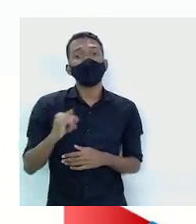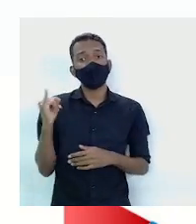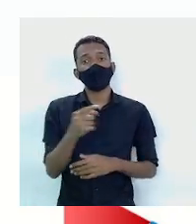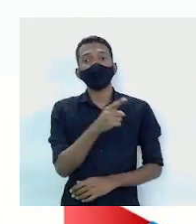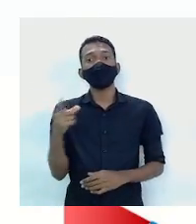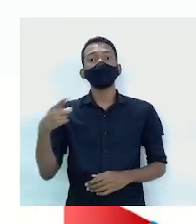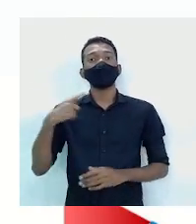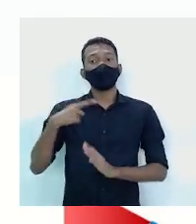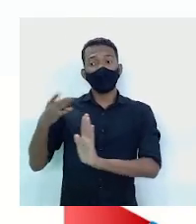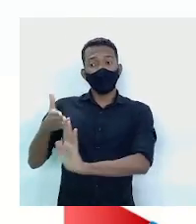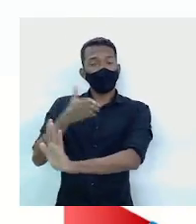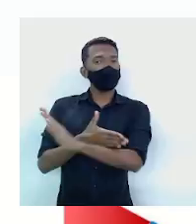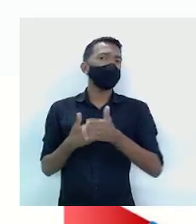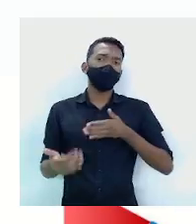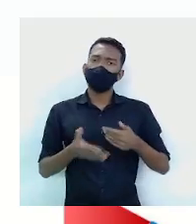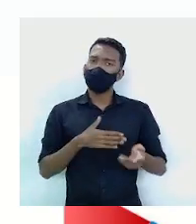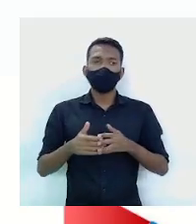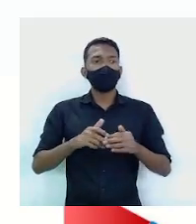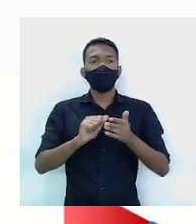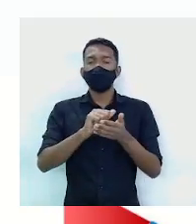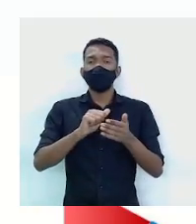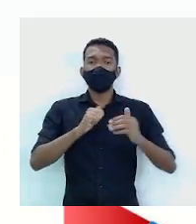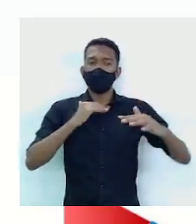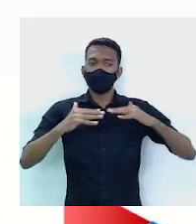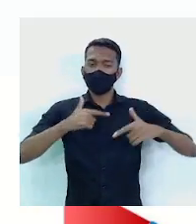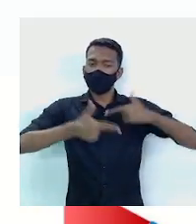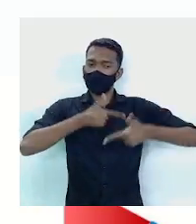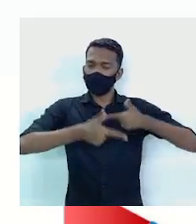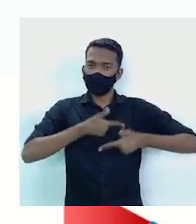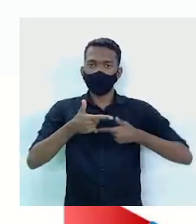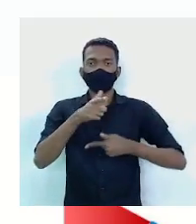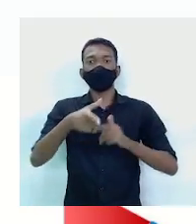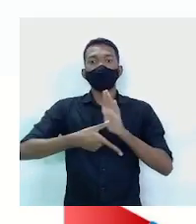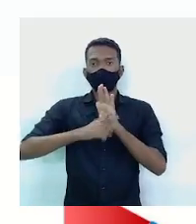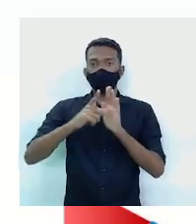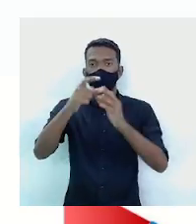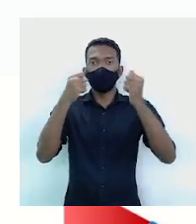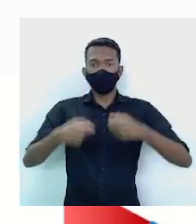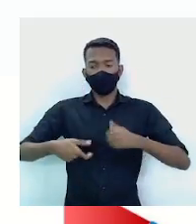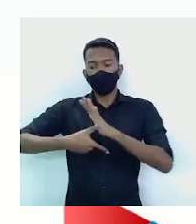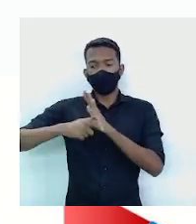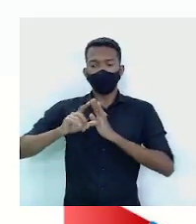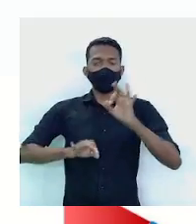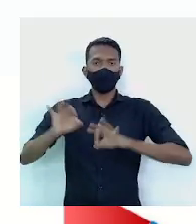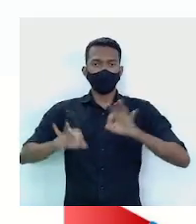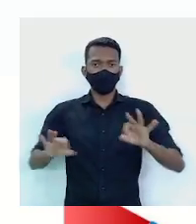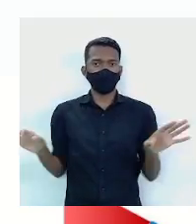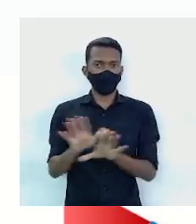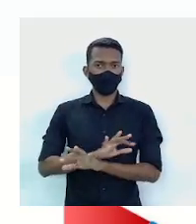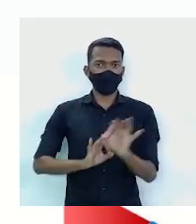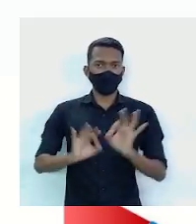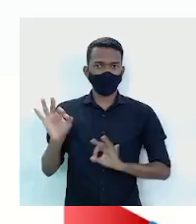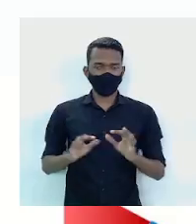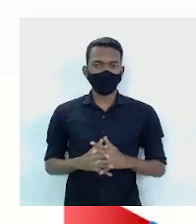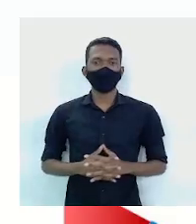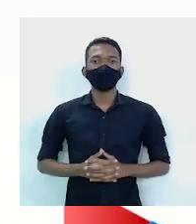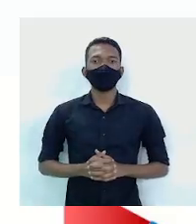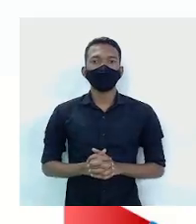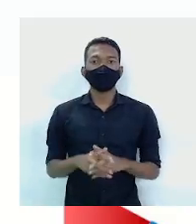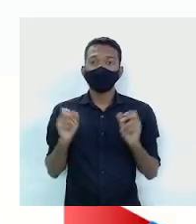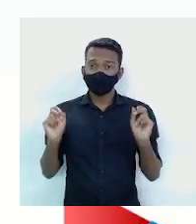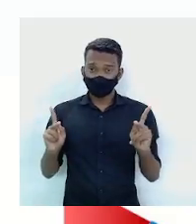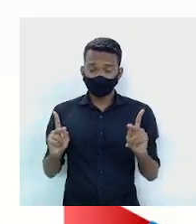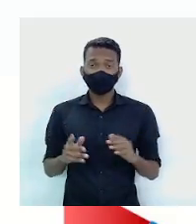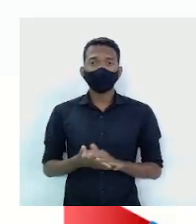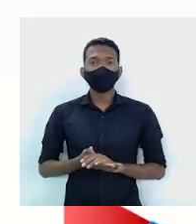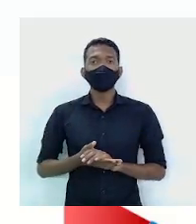de qualquer atividade, de qualquer ação, se prepare, se organize, beleza?